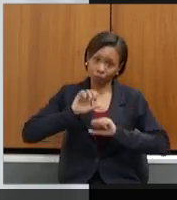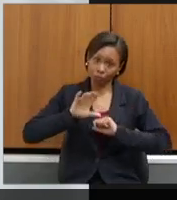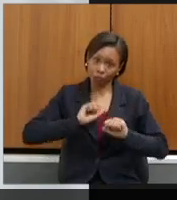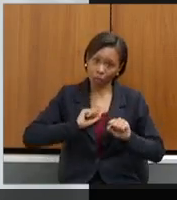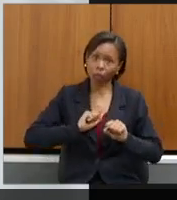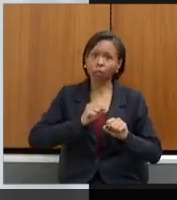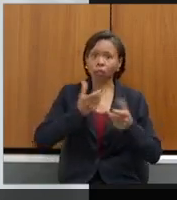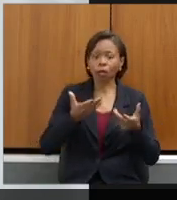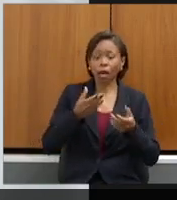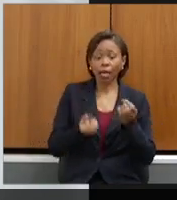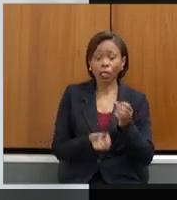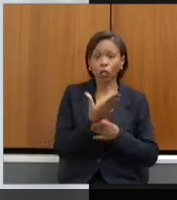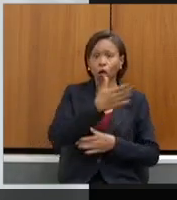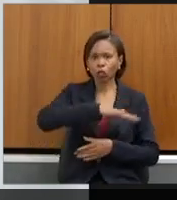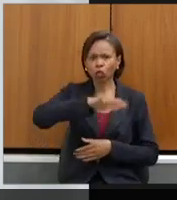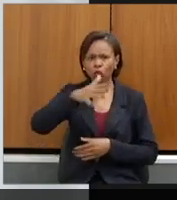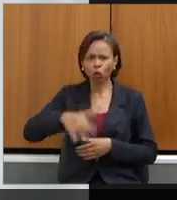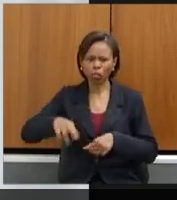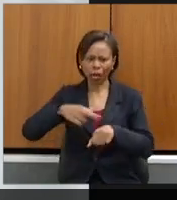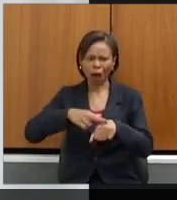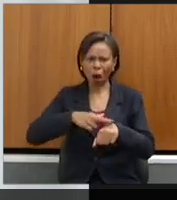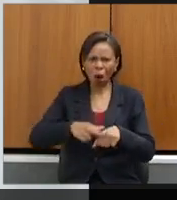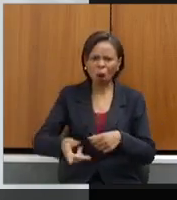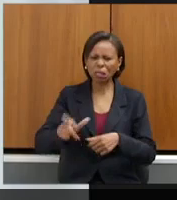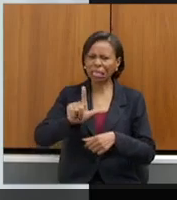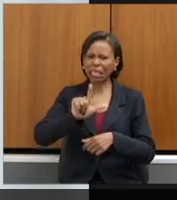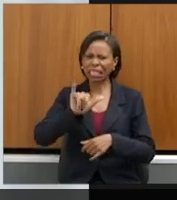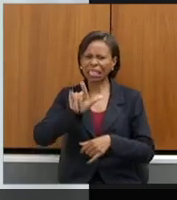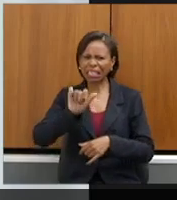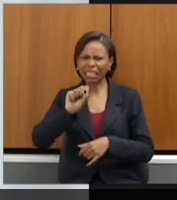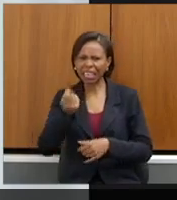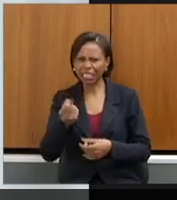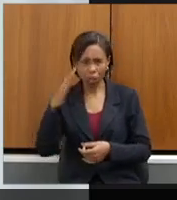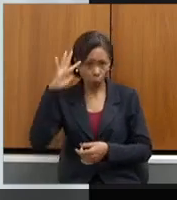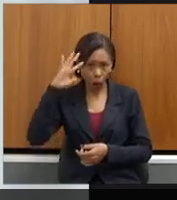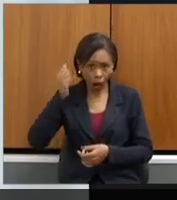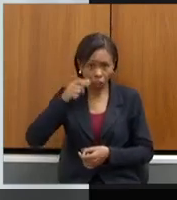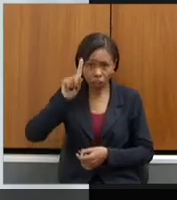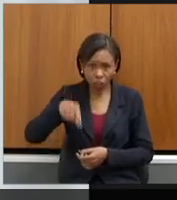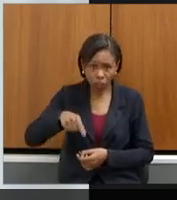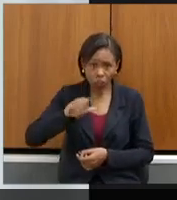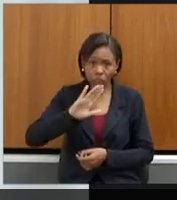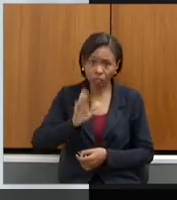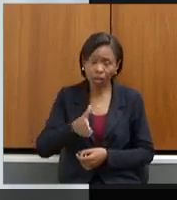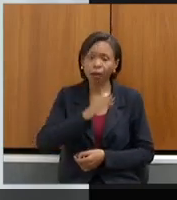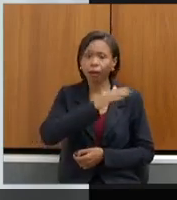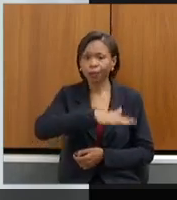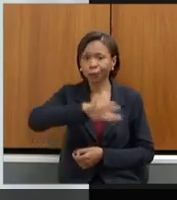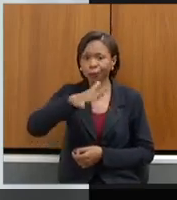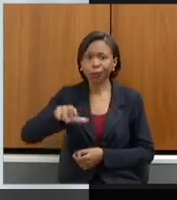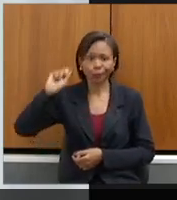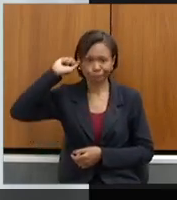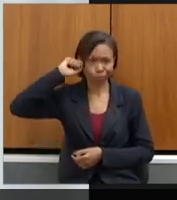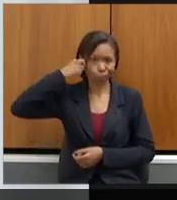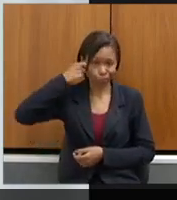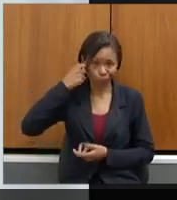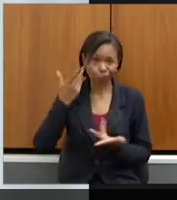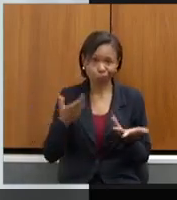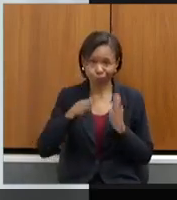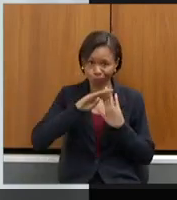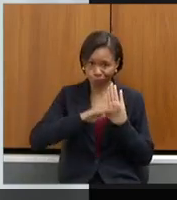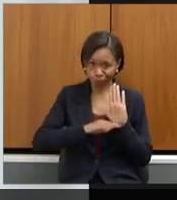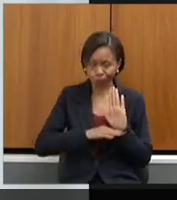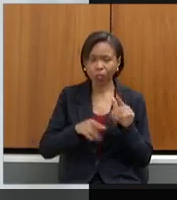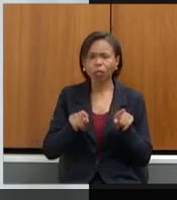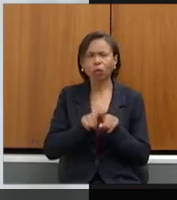zona Poxa Dona lilás Na minha opinião da sintomas a aplicação da folha de cama e a outra questão é a